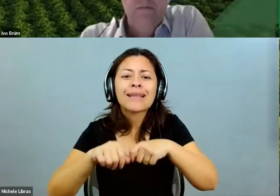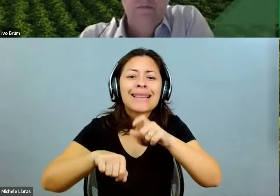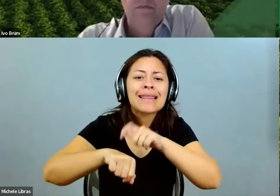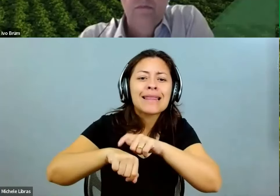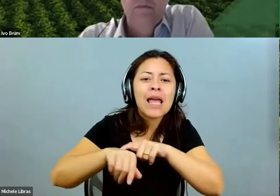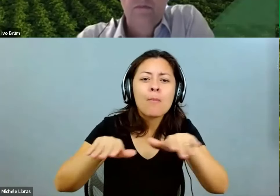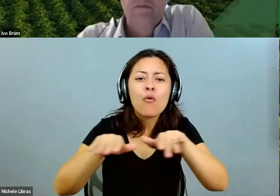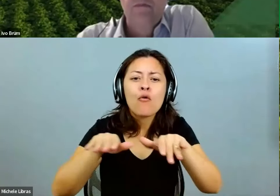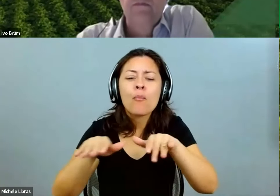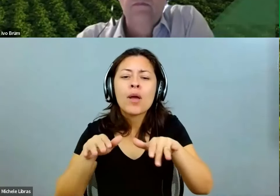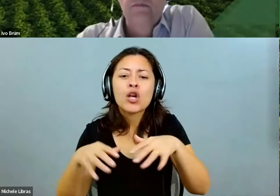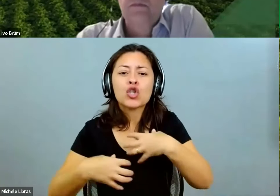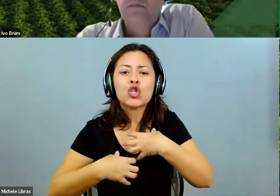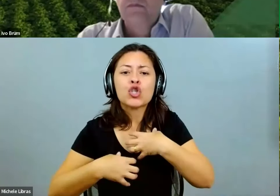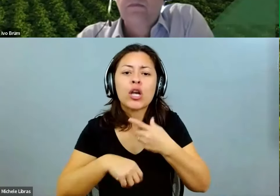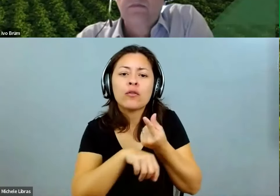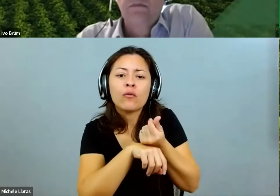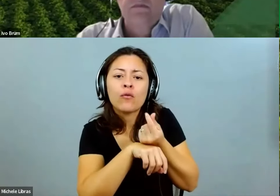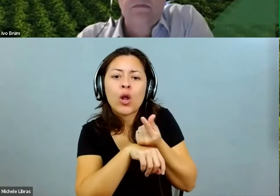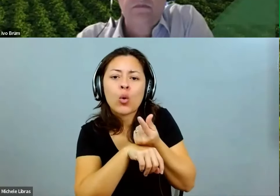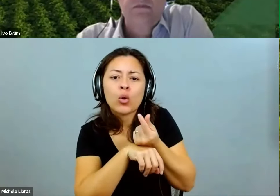desse planejamento de preço